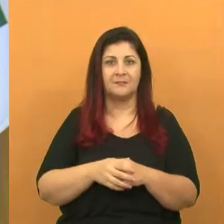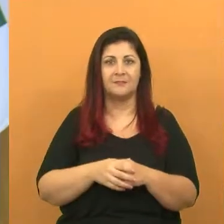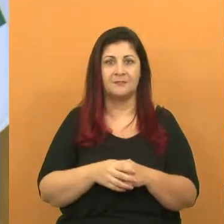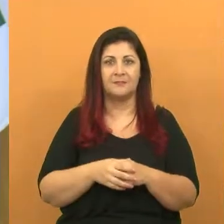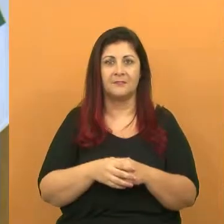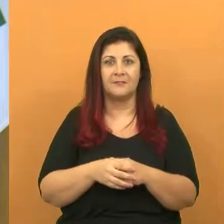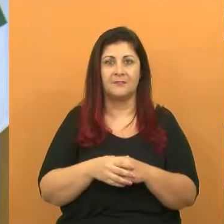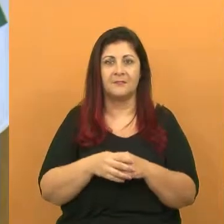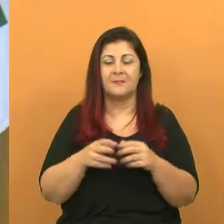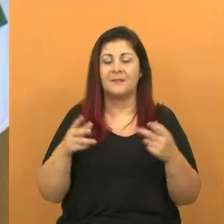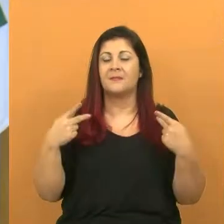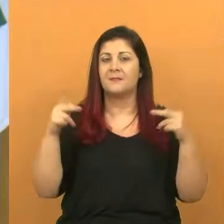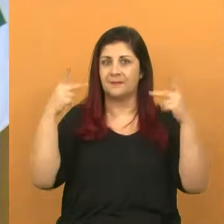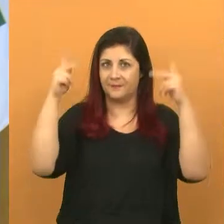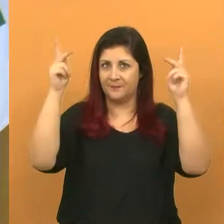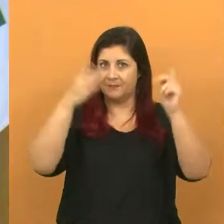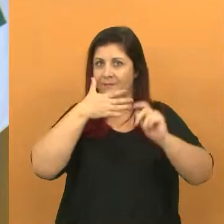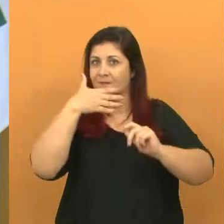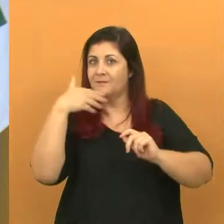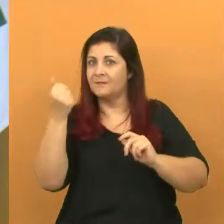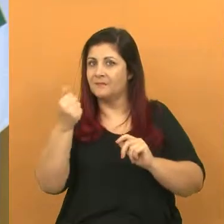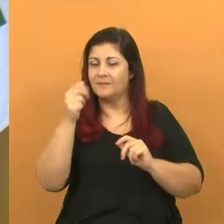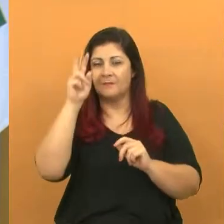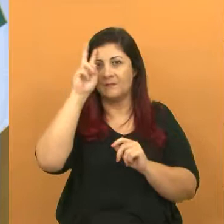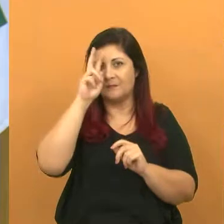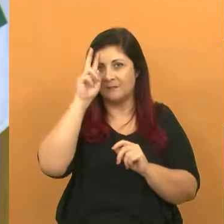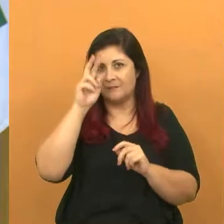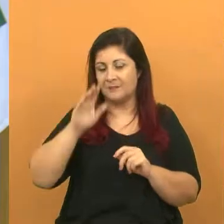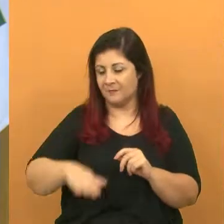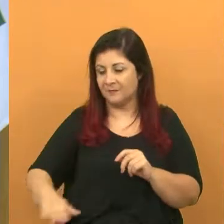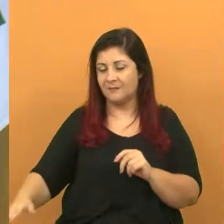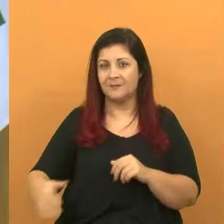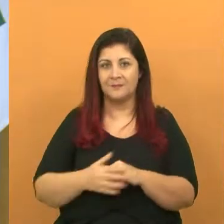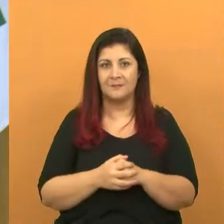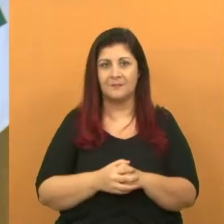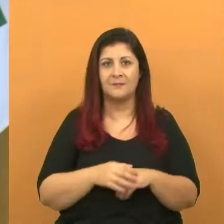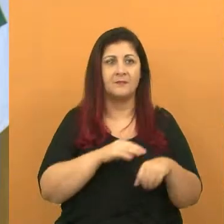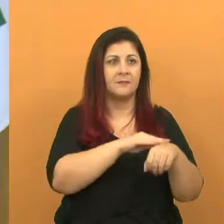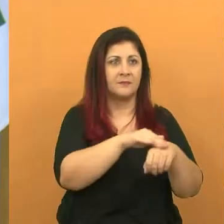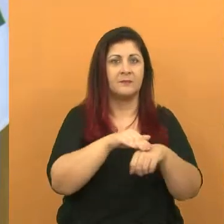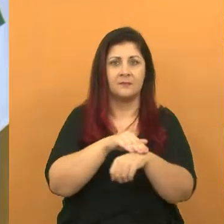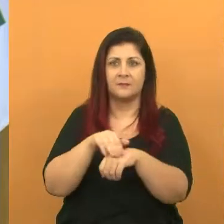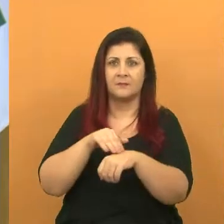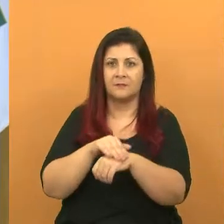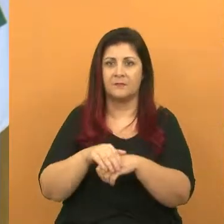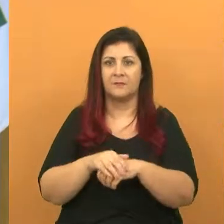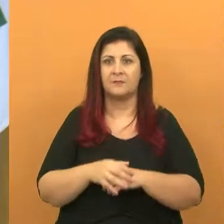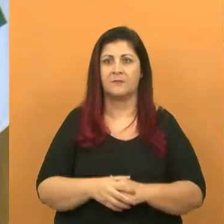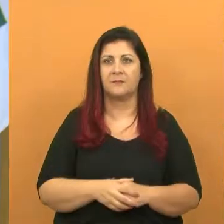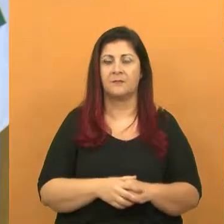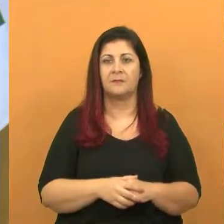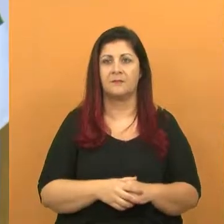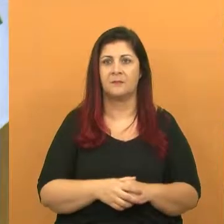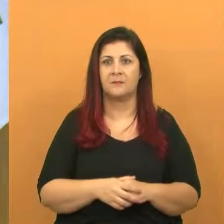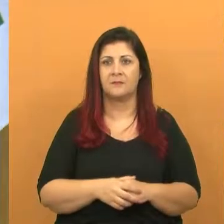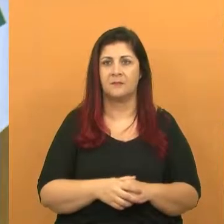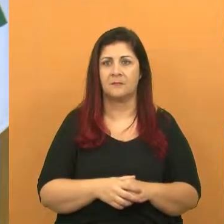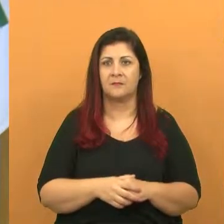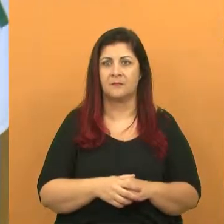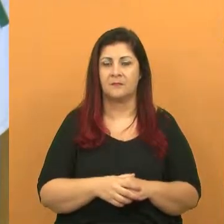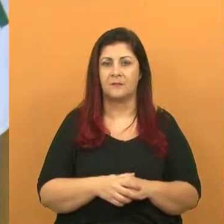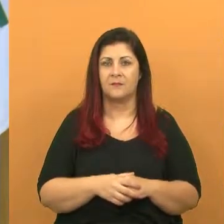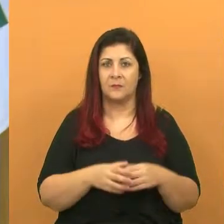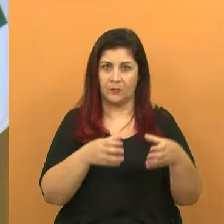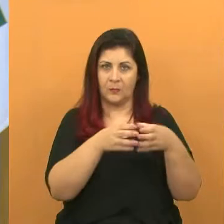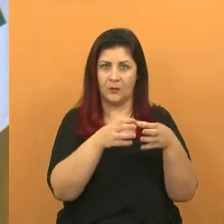poema infantil na última semana, e conversando com os membros da Academia Jacarense de